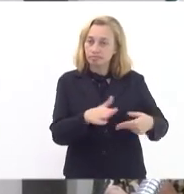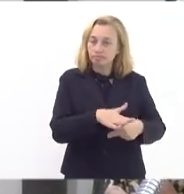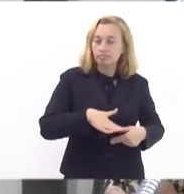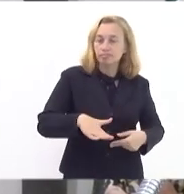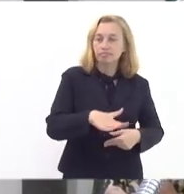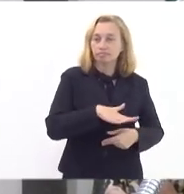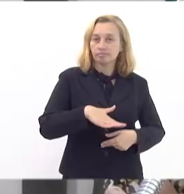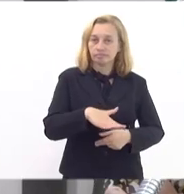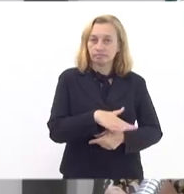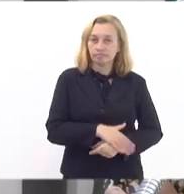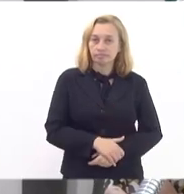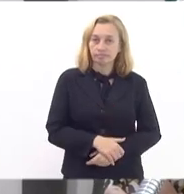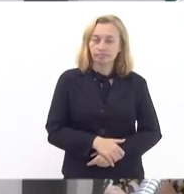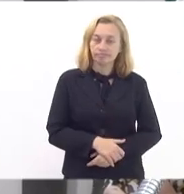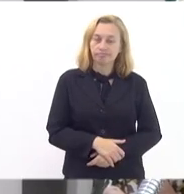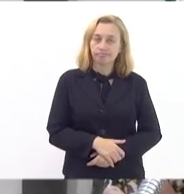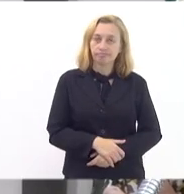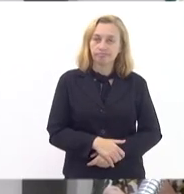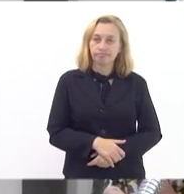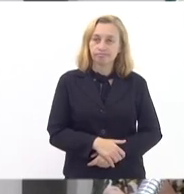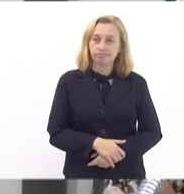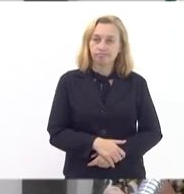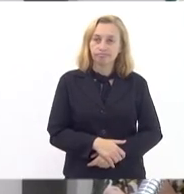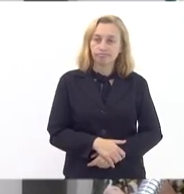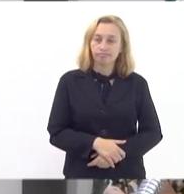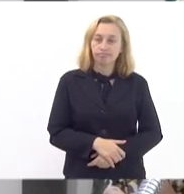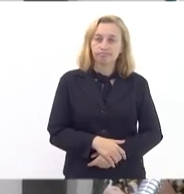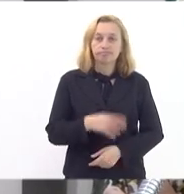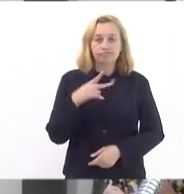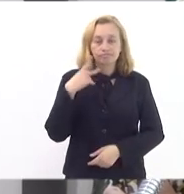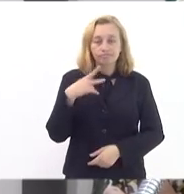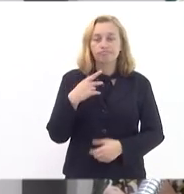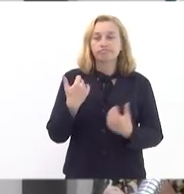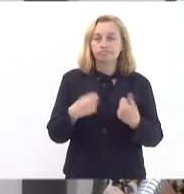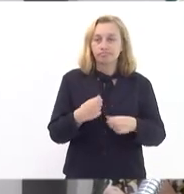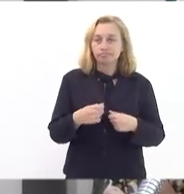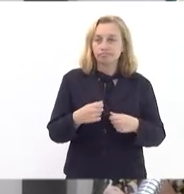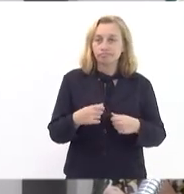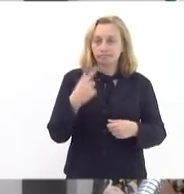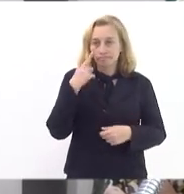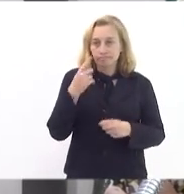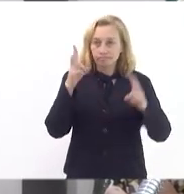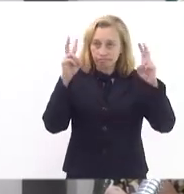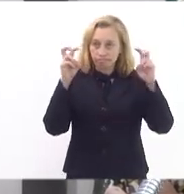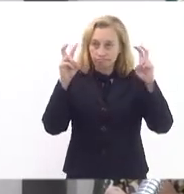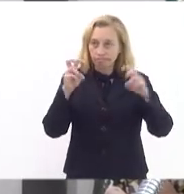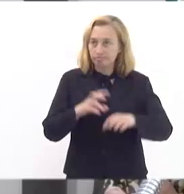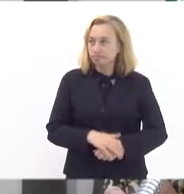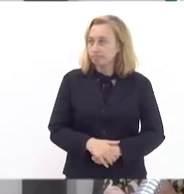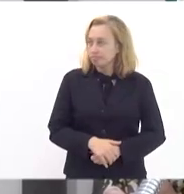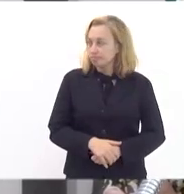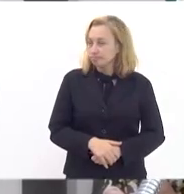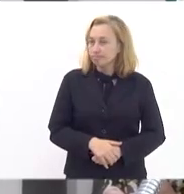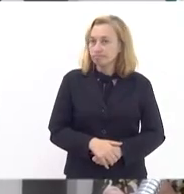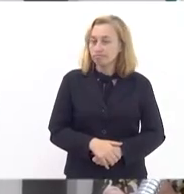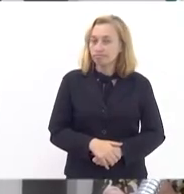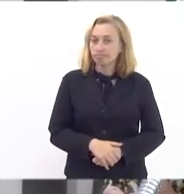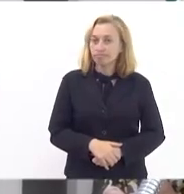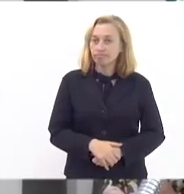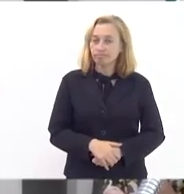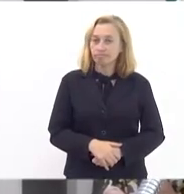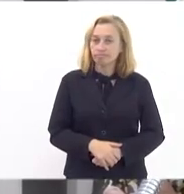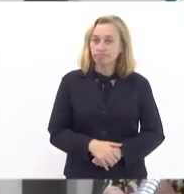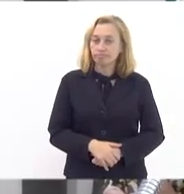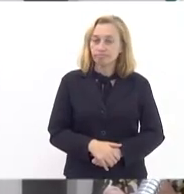várias digamos políticas que tem a ver com essa façam a ocupação